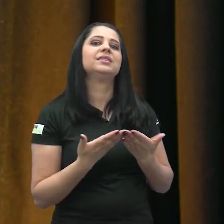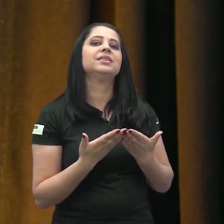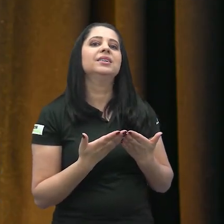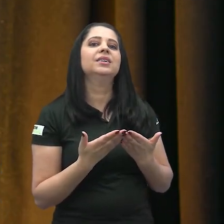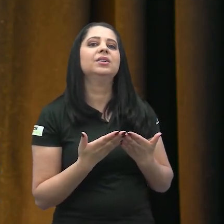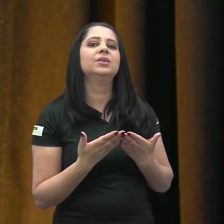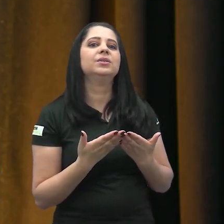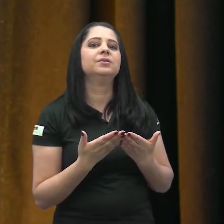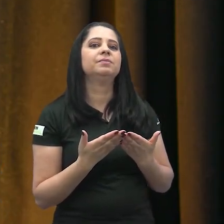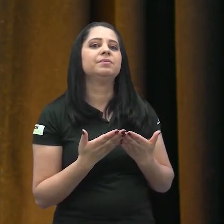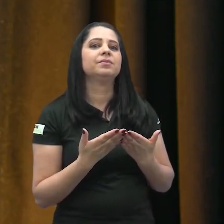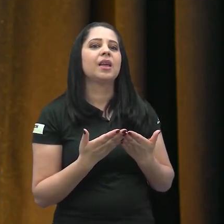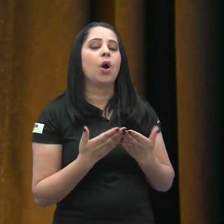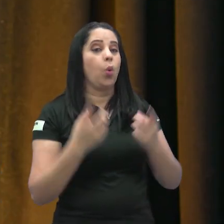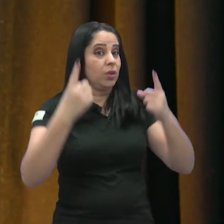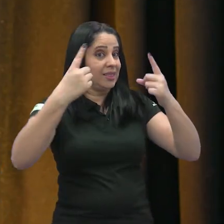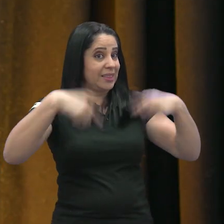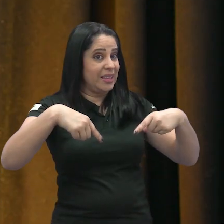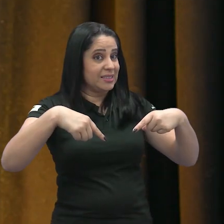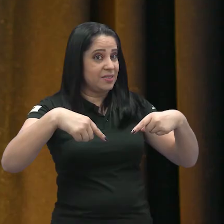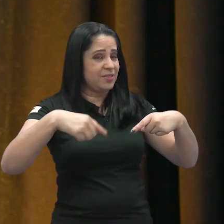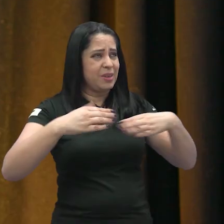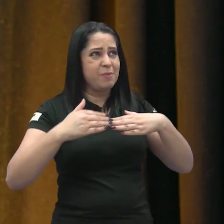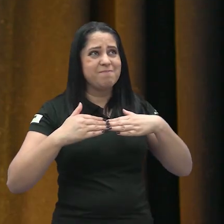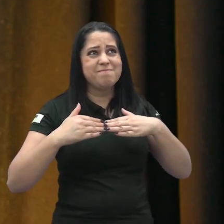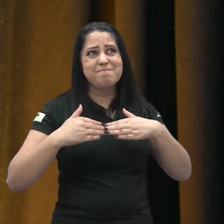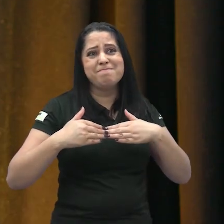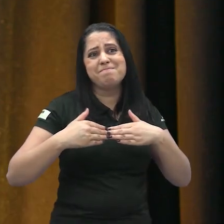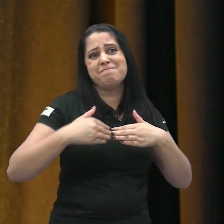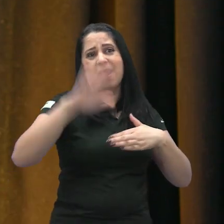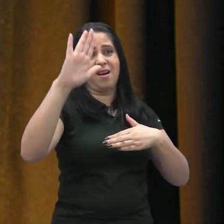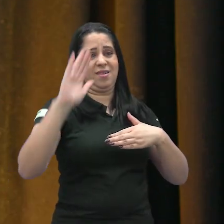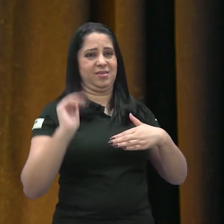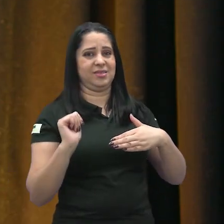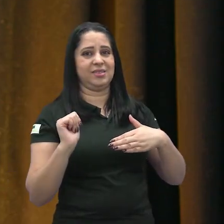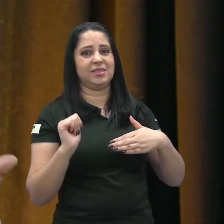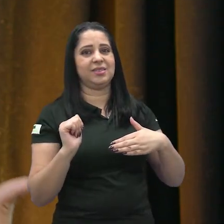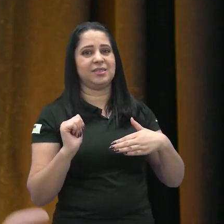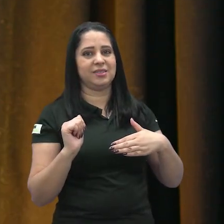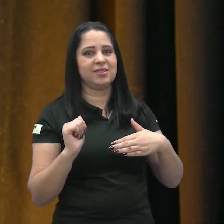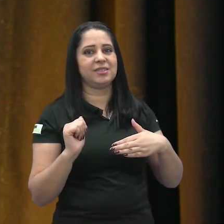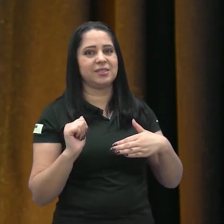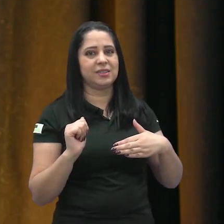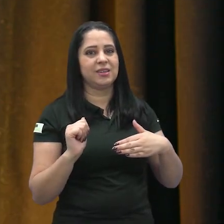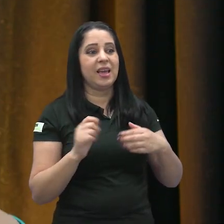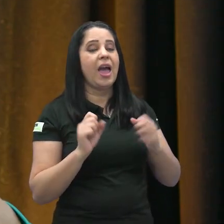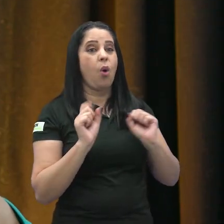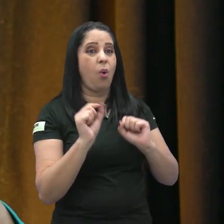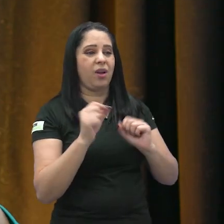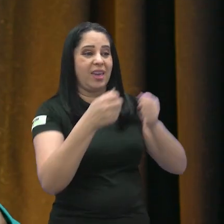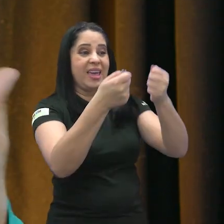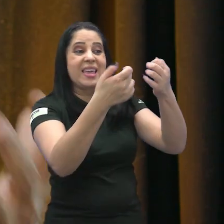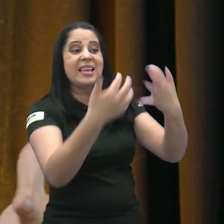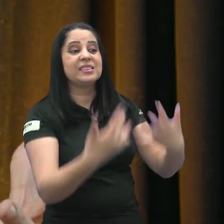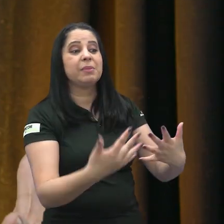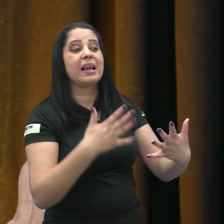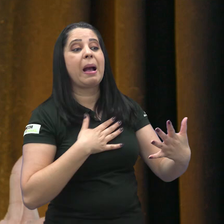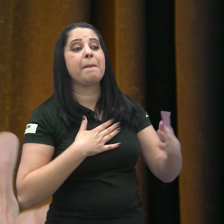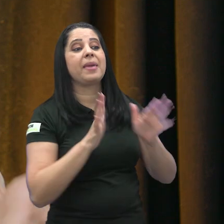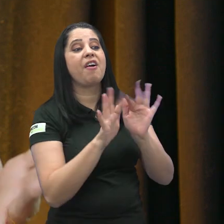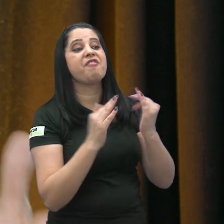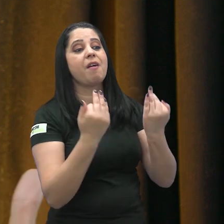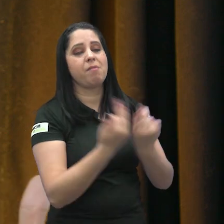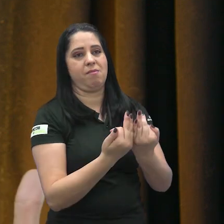você tem o maior, eu não digo obstáculo, mas o que eu tive que exercer um grande serviço de